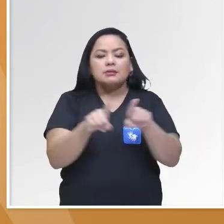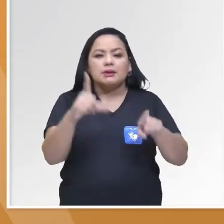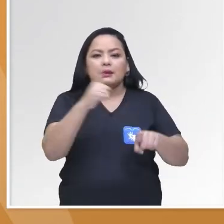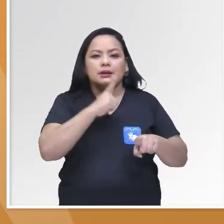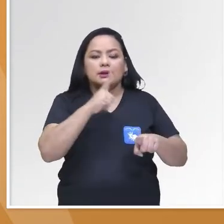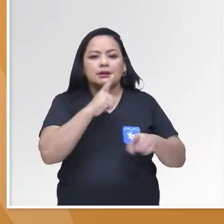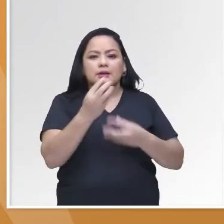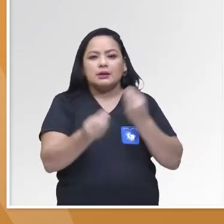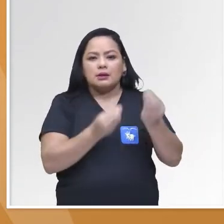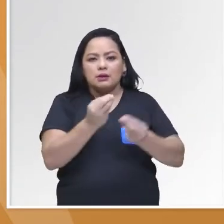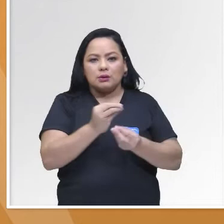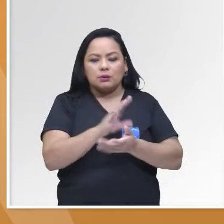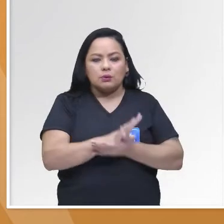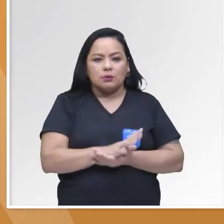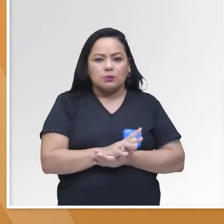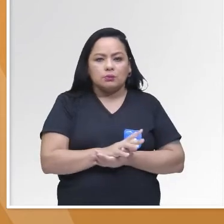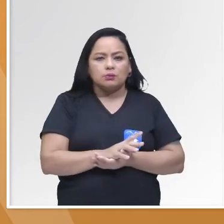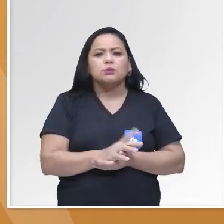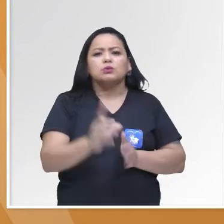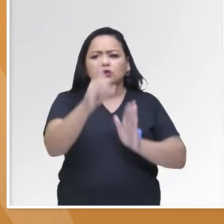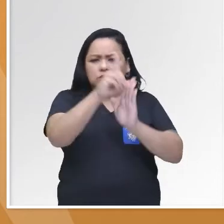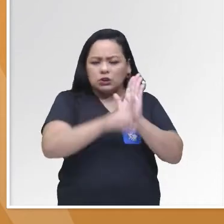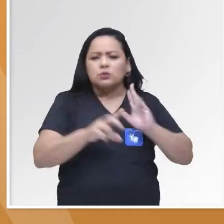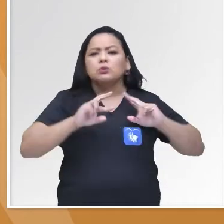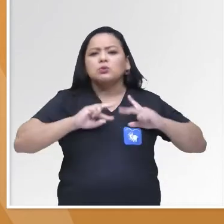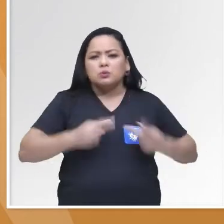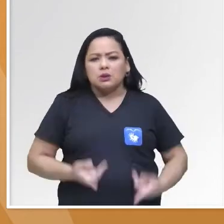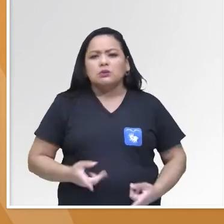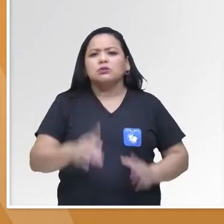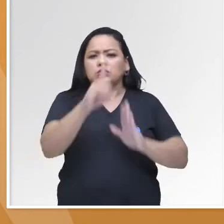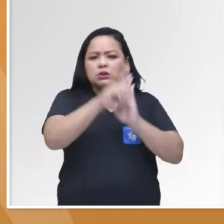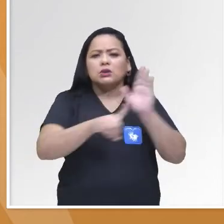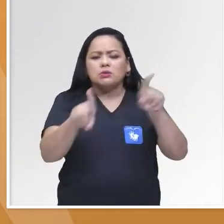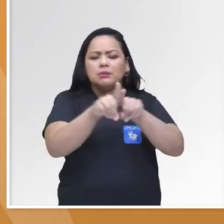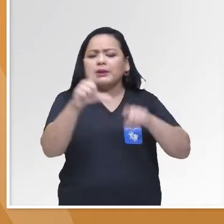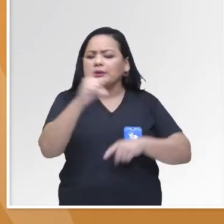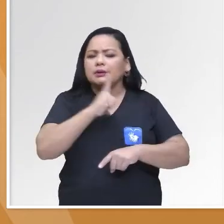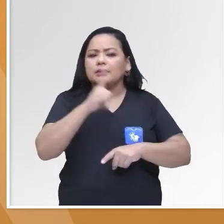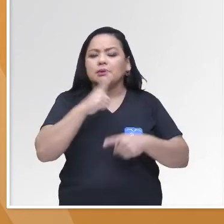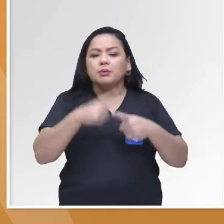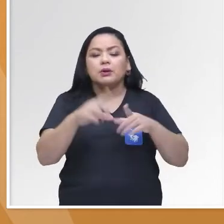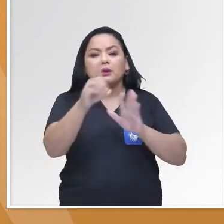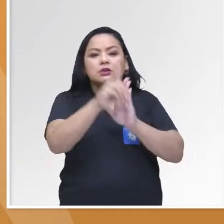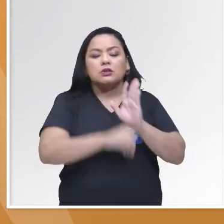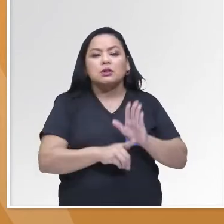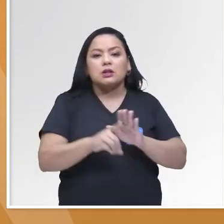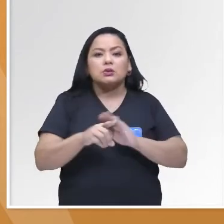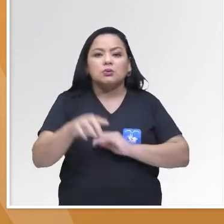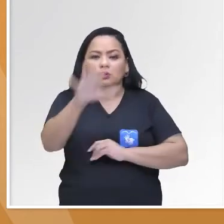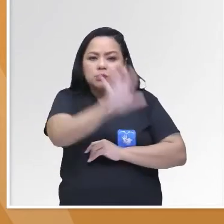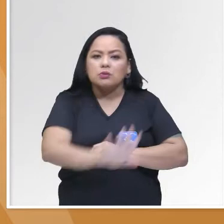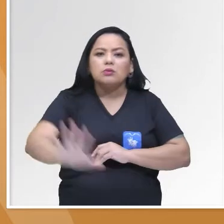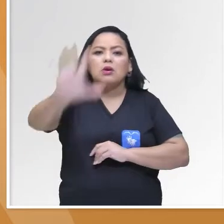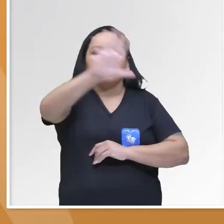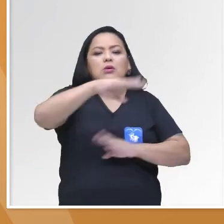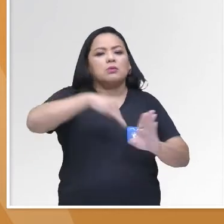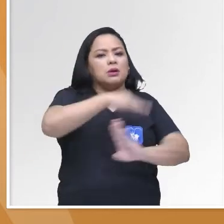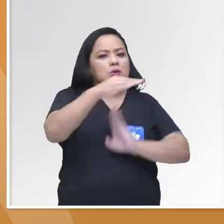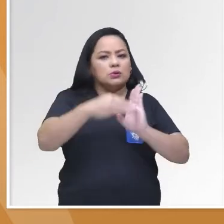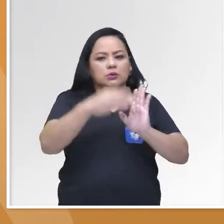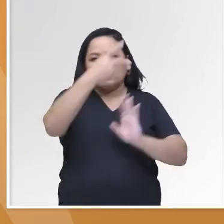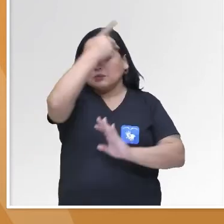a extensão dos direitos humanos, porque estes direitos são para todas as